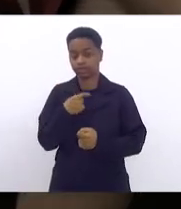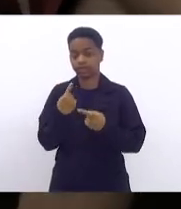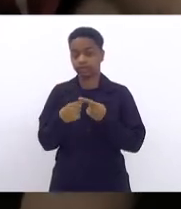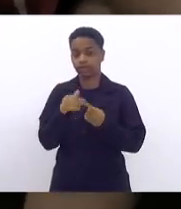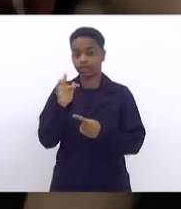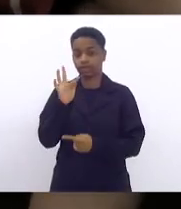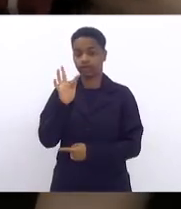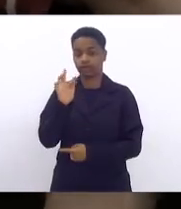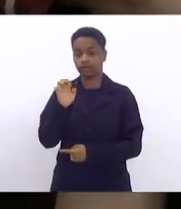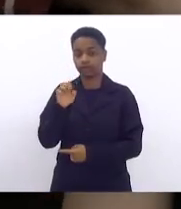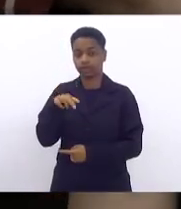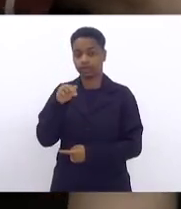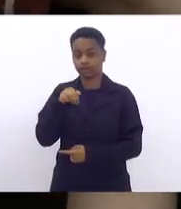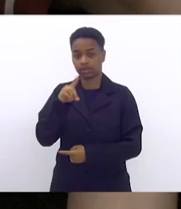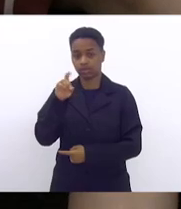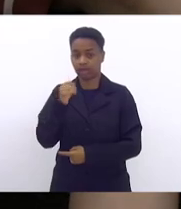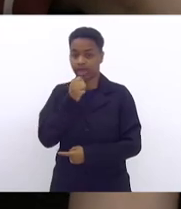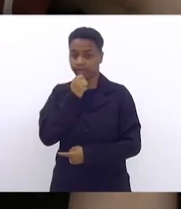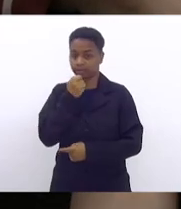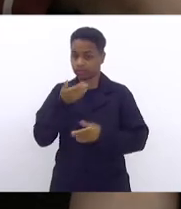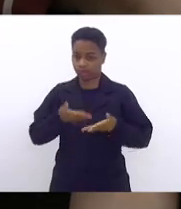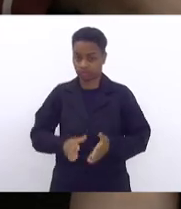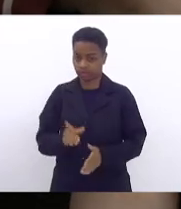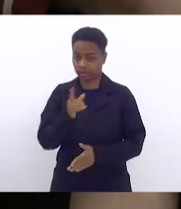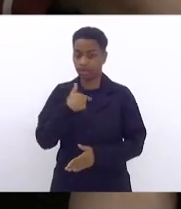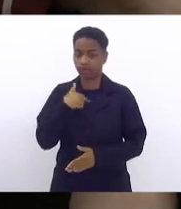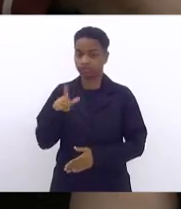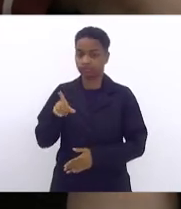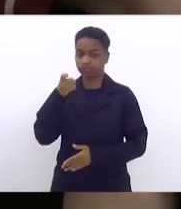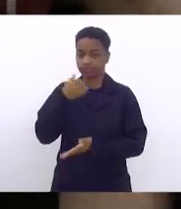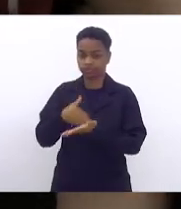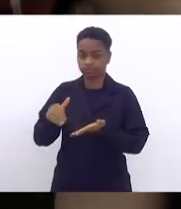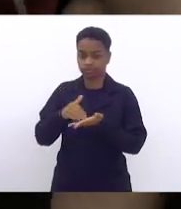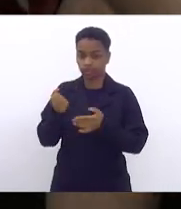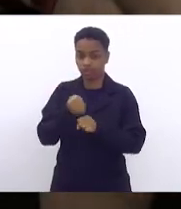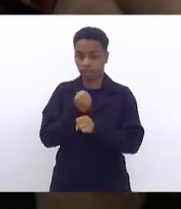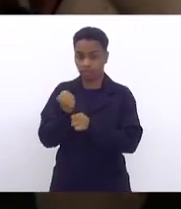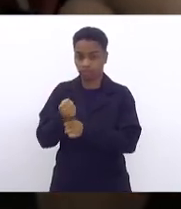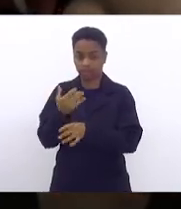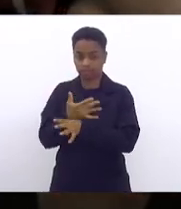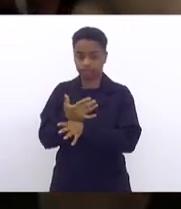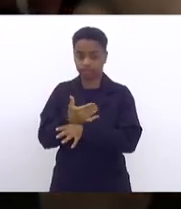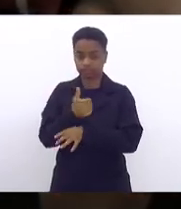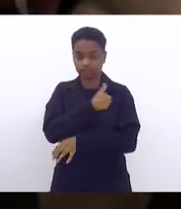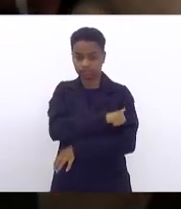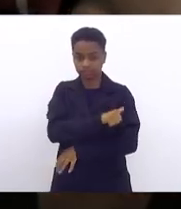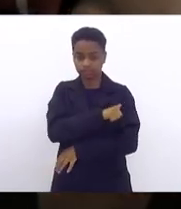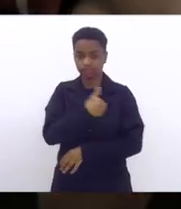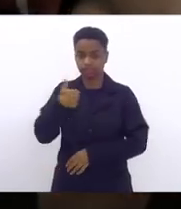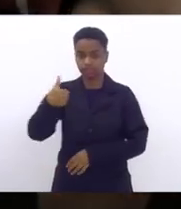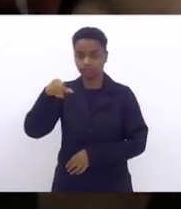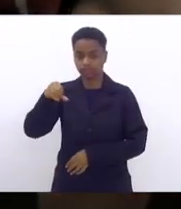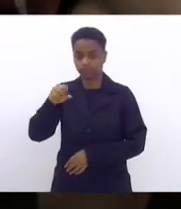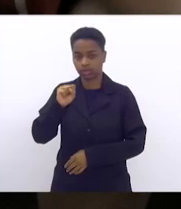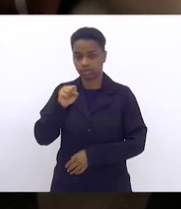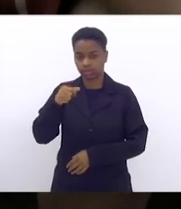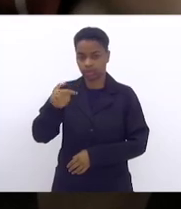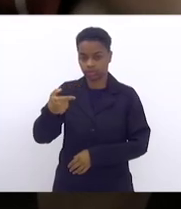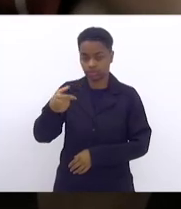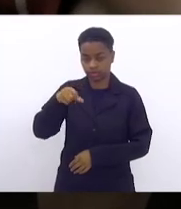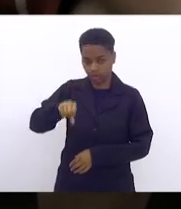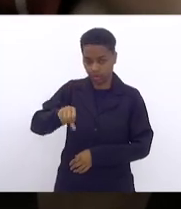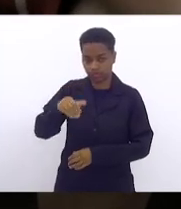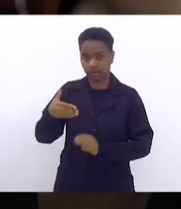Fernando ainda era nascido, eu fui secretário de obra da cidade do Rio de Janeiro, 89 a 92. E lá